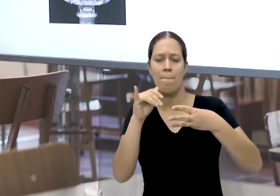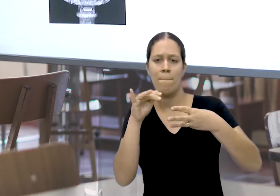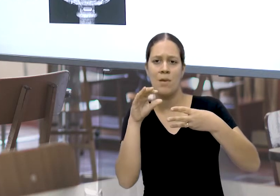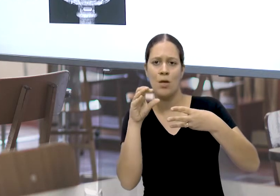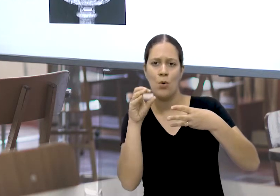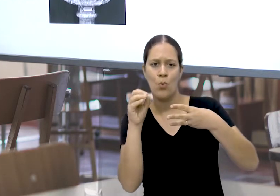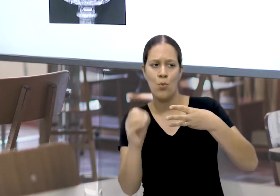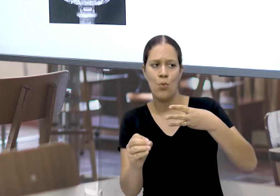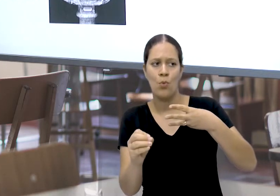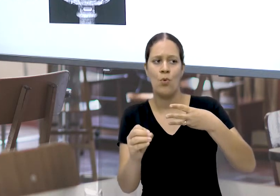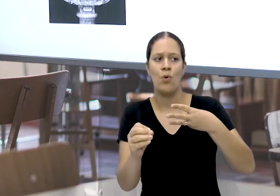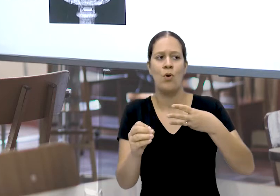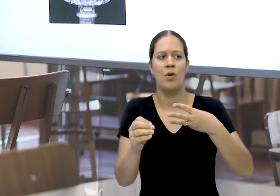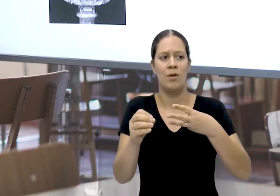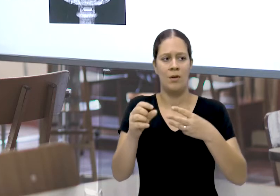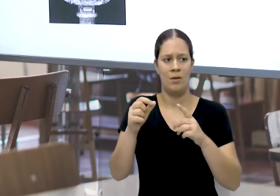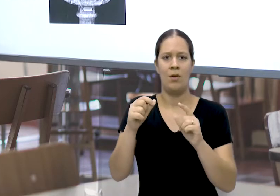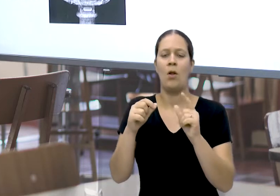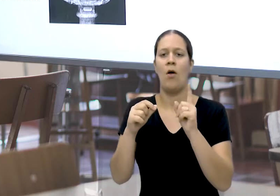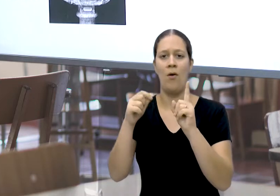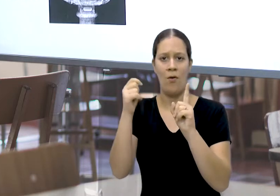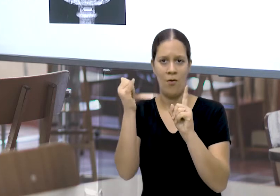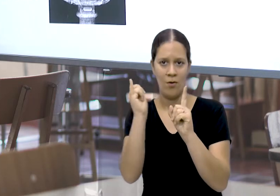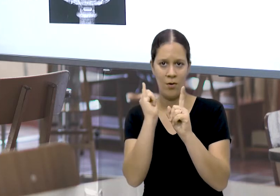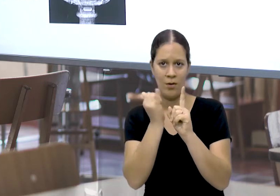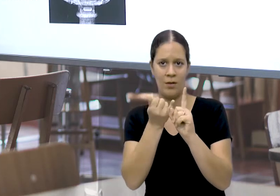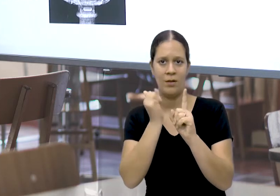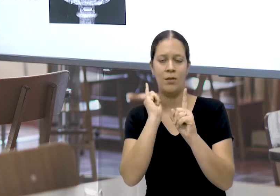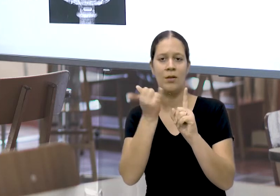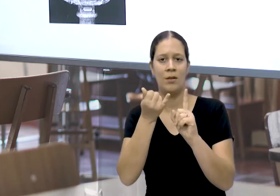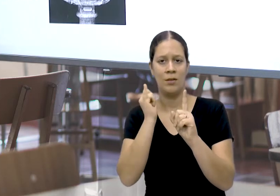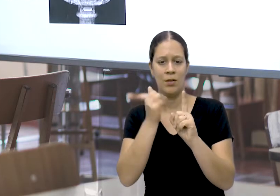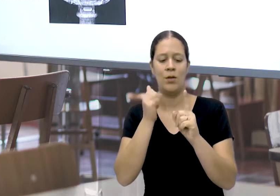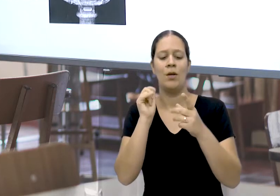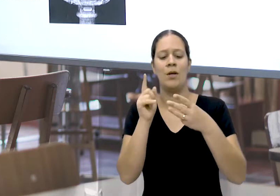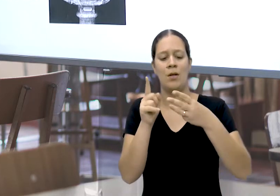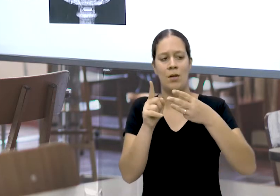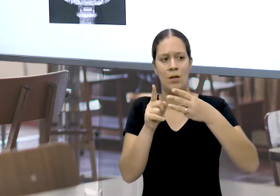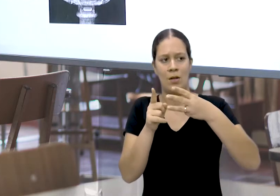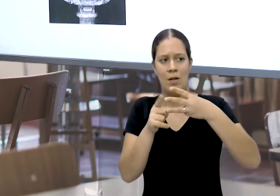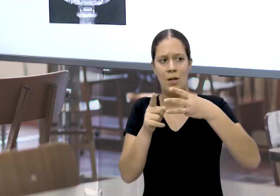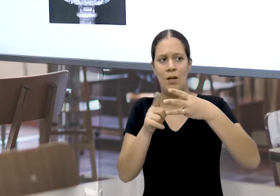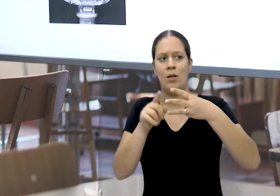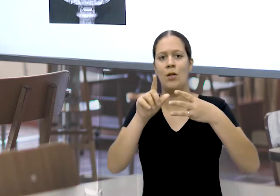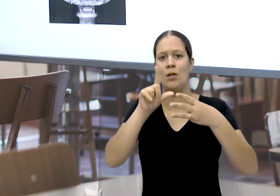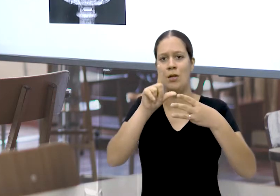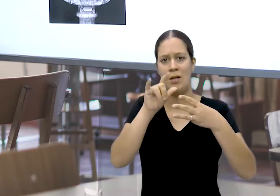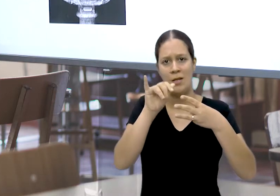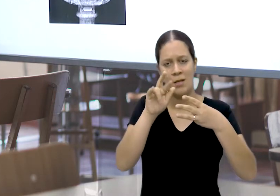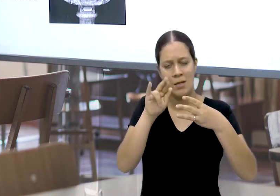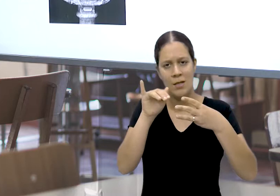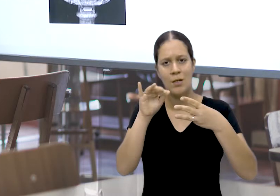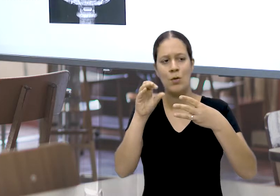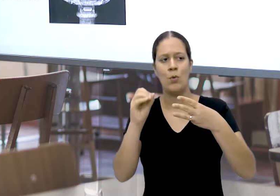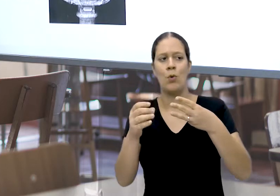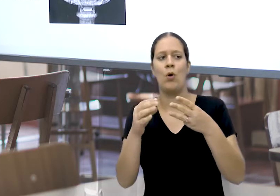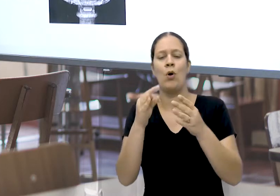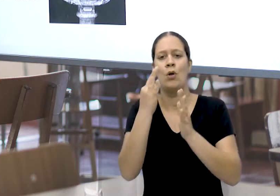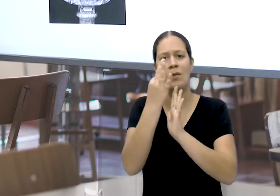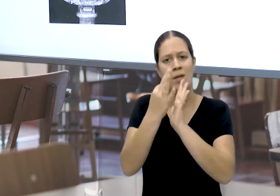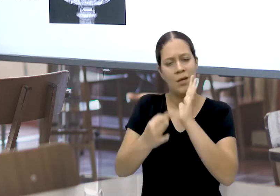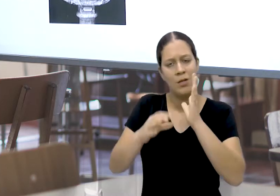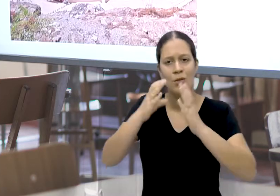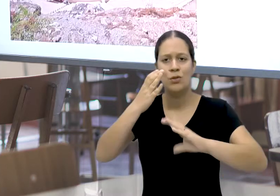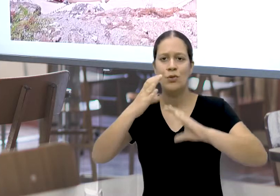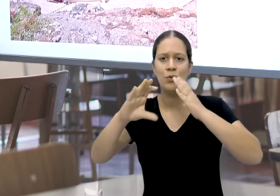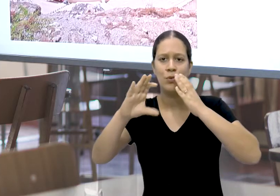é escrito para ser encenado, para ser dramatizado. Ou seja, algo meio teatral. Vocês percebem